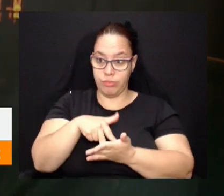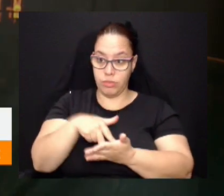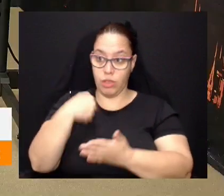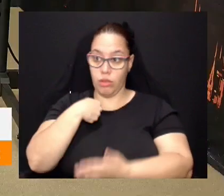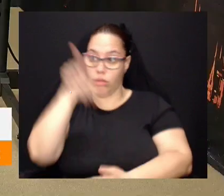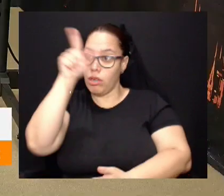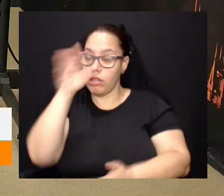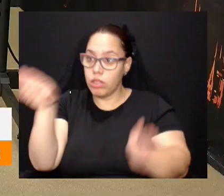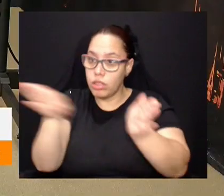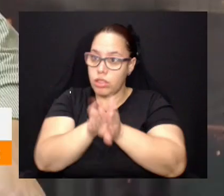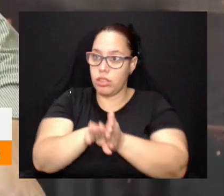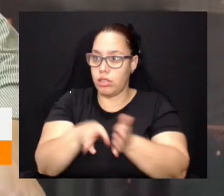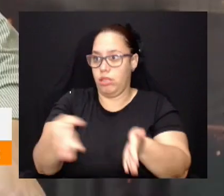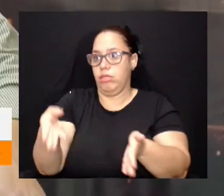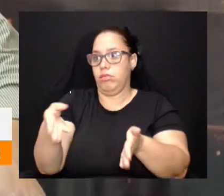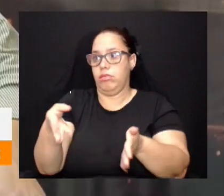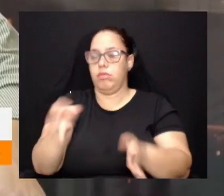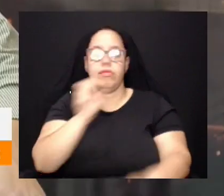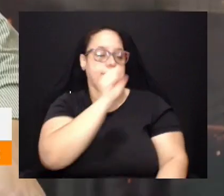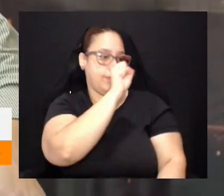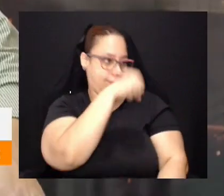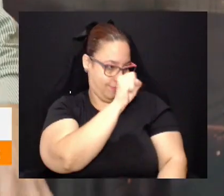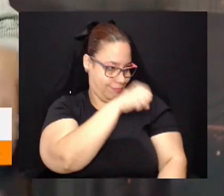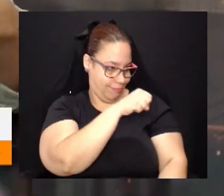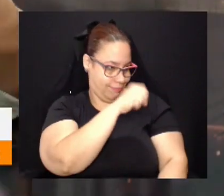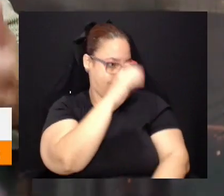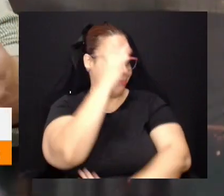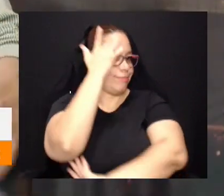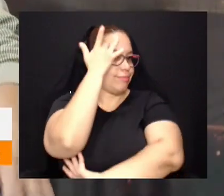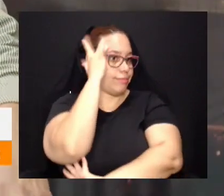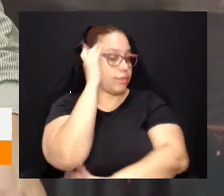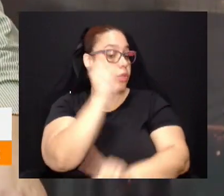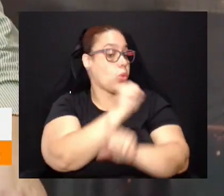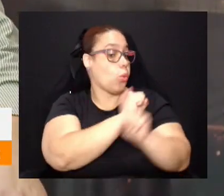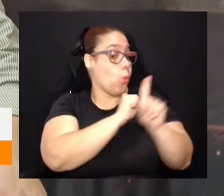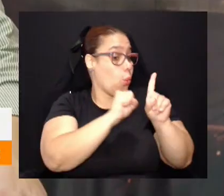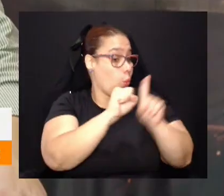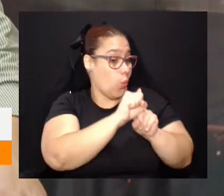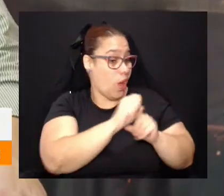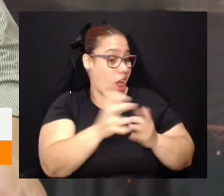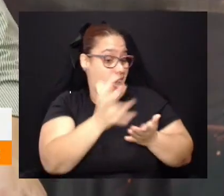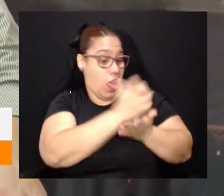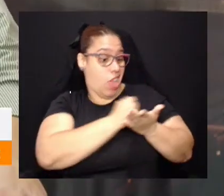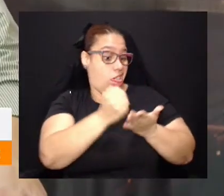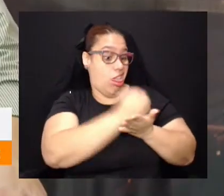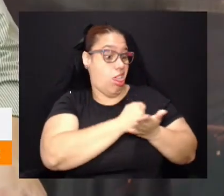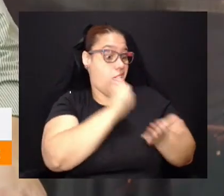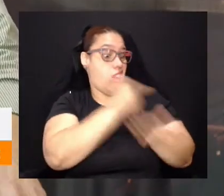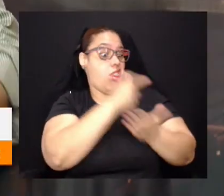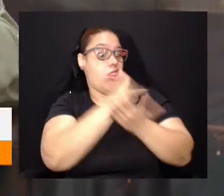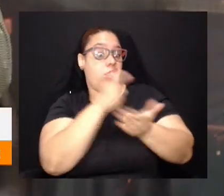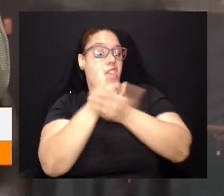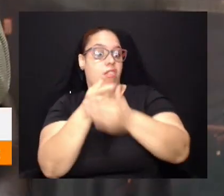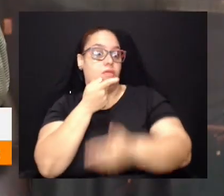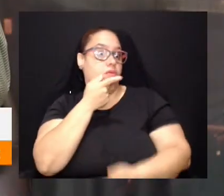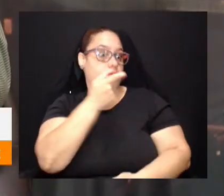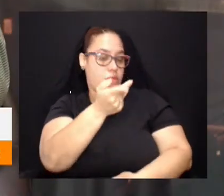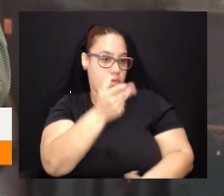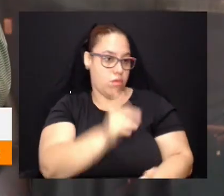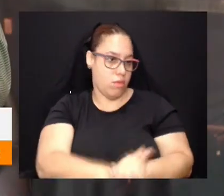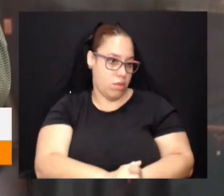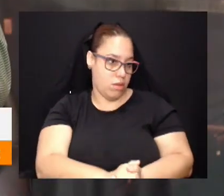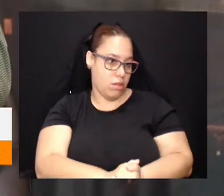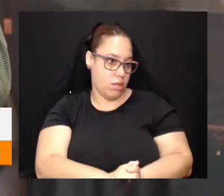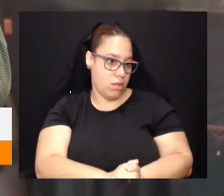né? Exatamente. Acho que a sociedade de consumo que a gente vive hoje, como a gente falou no começo dos produtos,